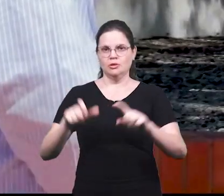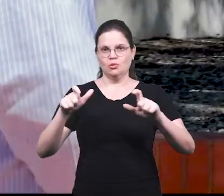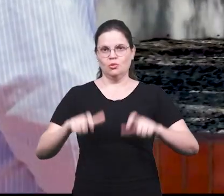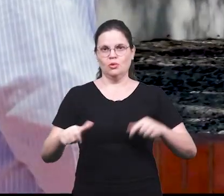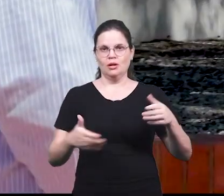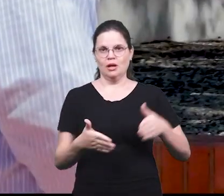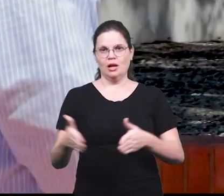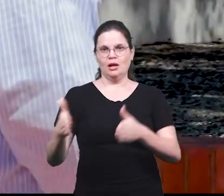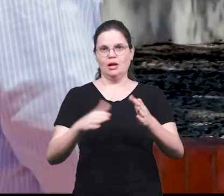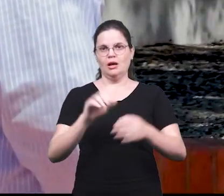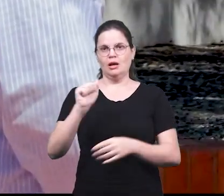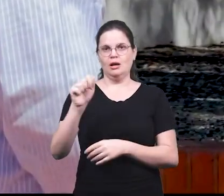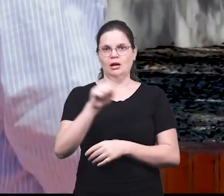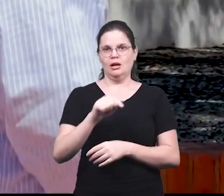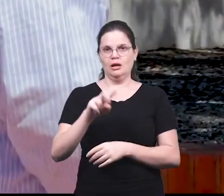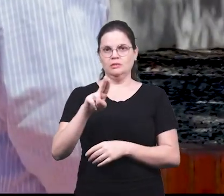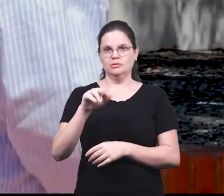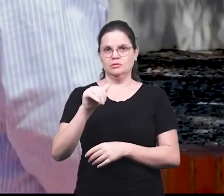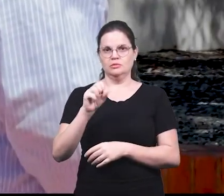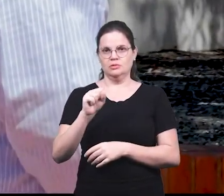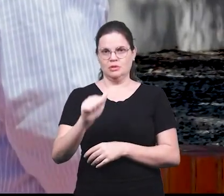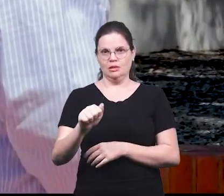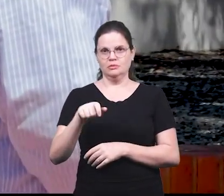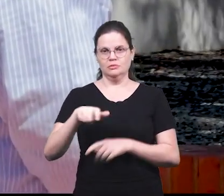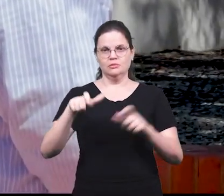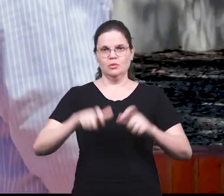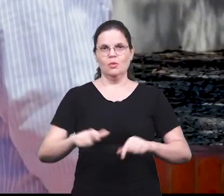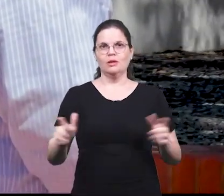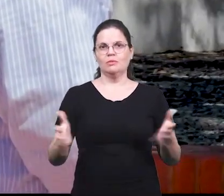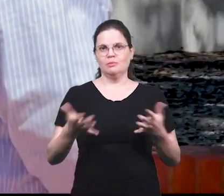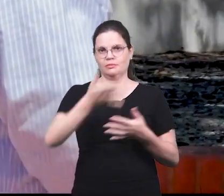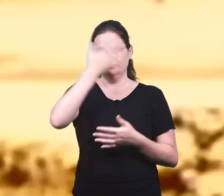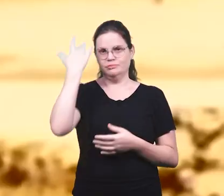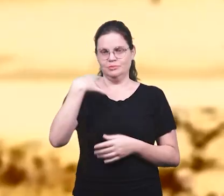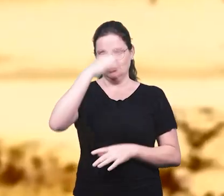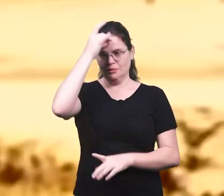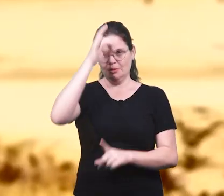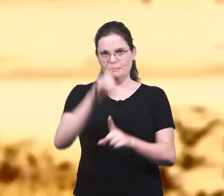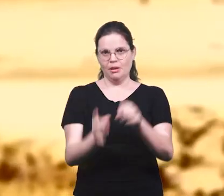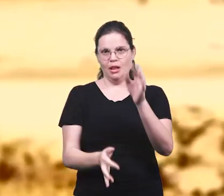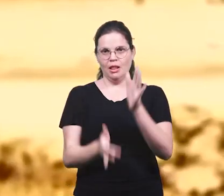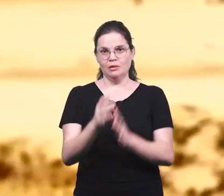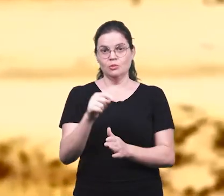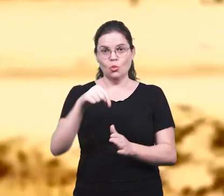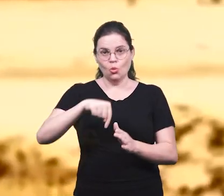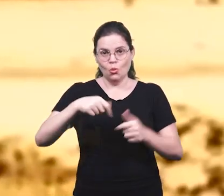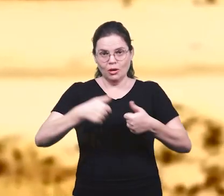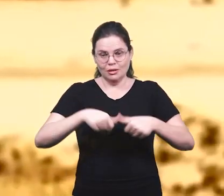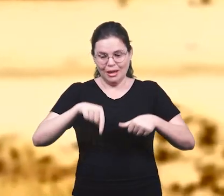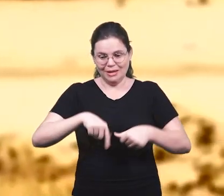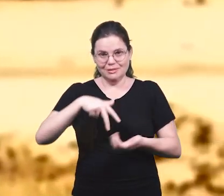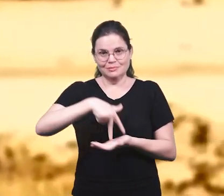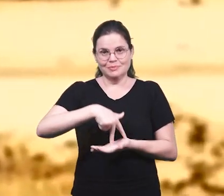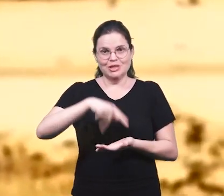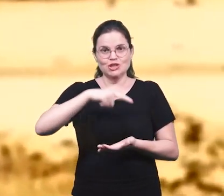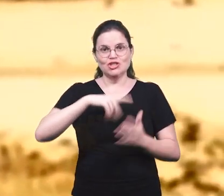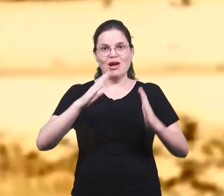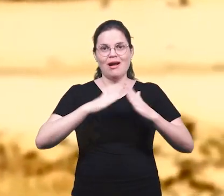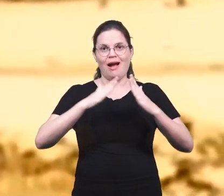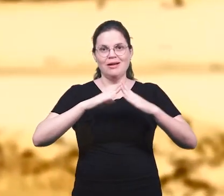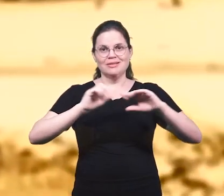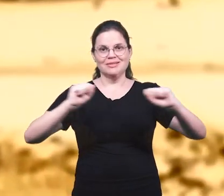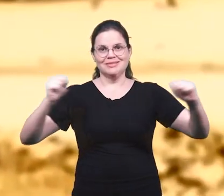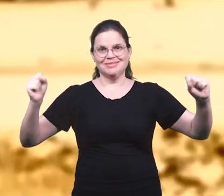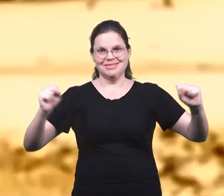o avivamento da Rua Azusa. Aqui onde é que nós estamos era o local que tinha o casarão, o